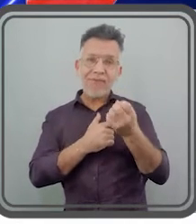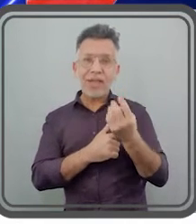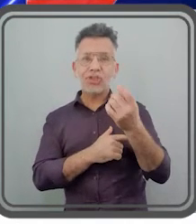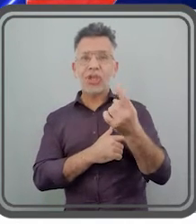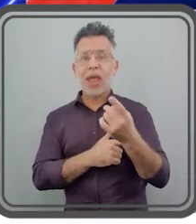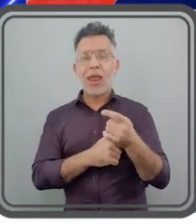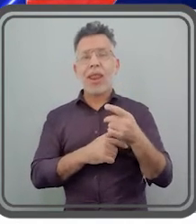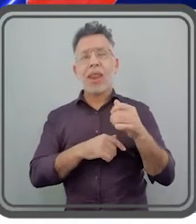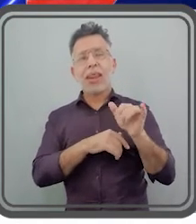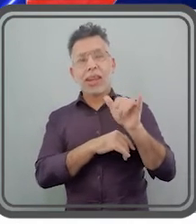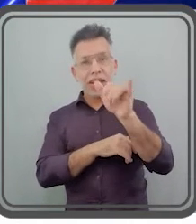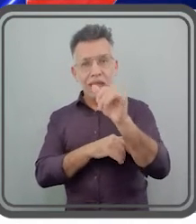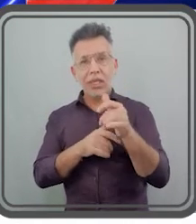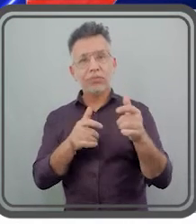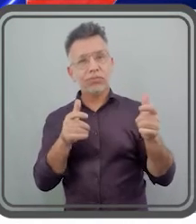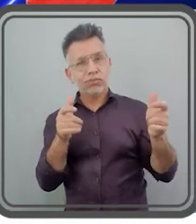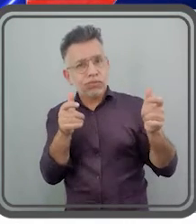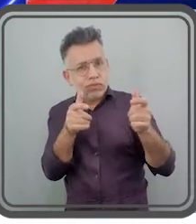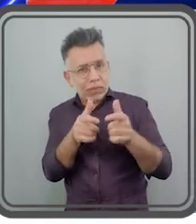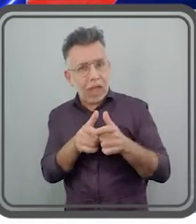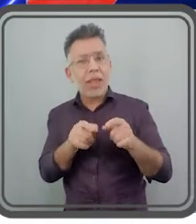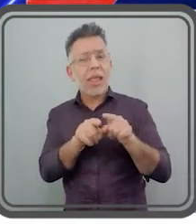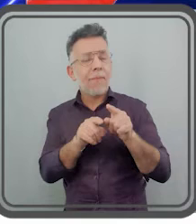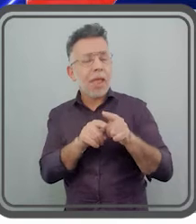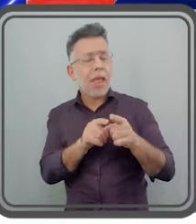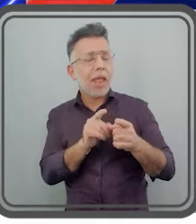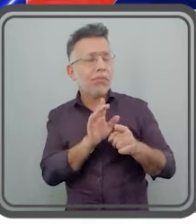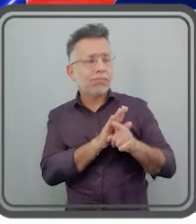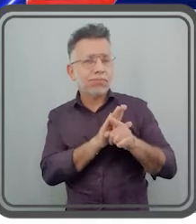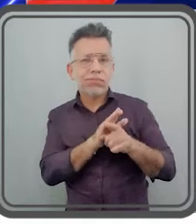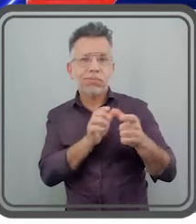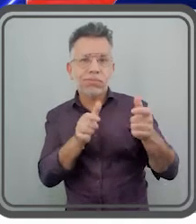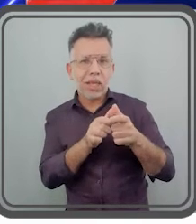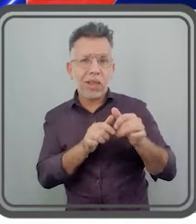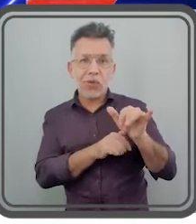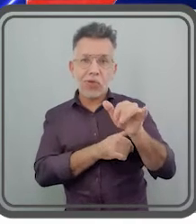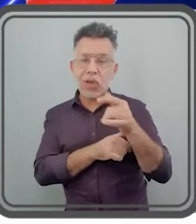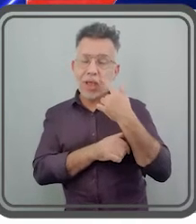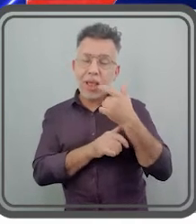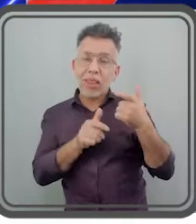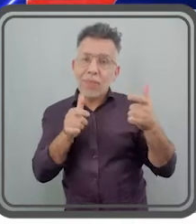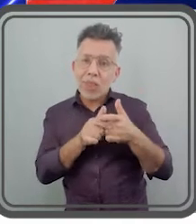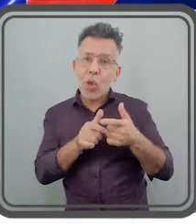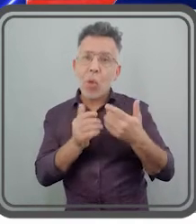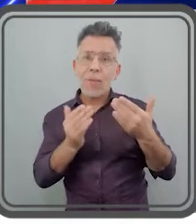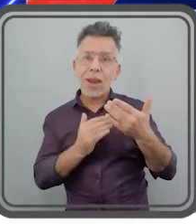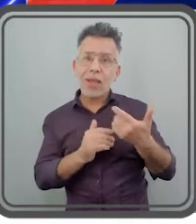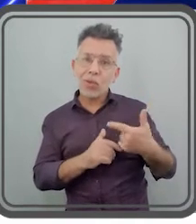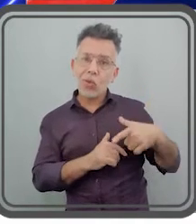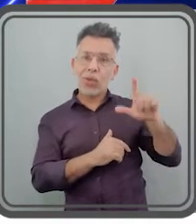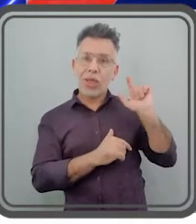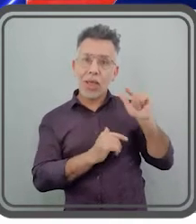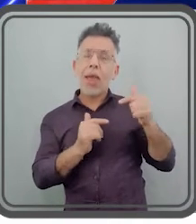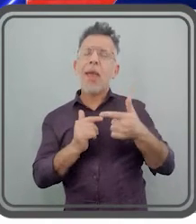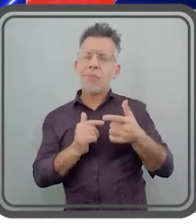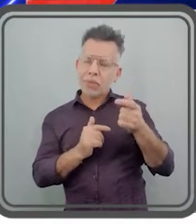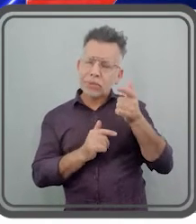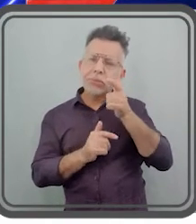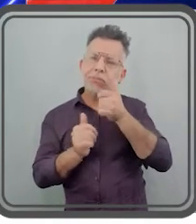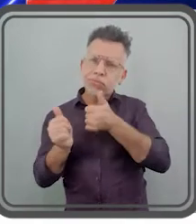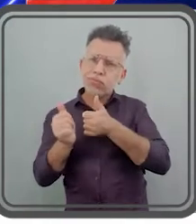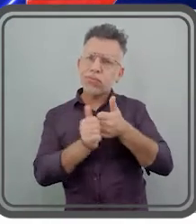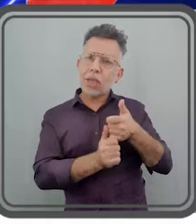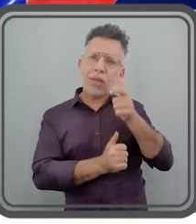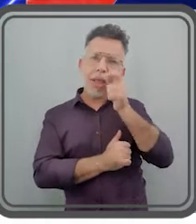agora por isso os volumes de vinagre de busca de voos acabou sendo muito menores antes anteriormente mas é muito interessante a gente vai comprar